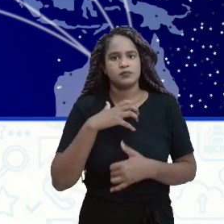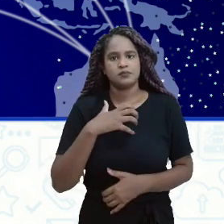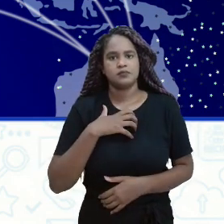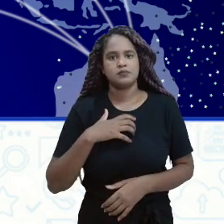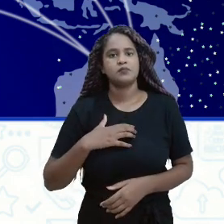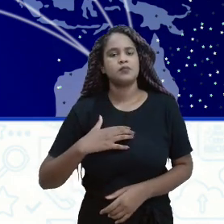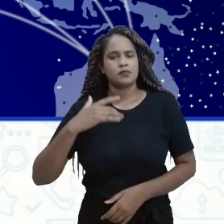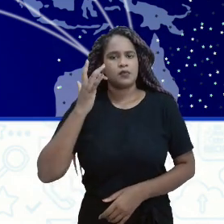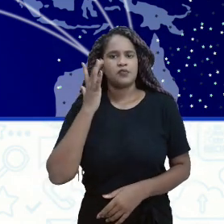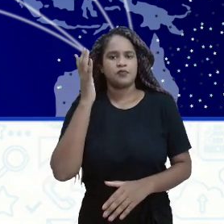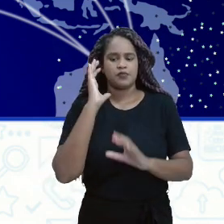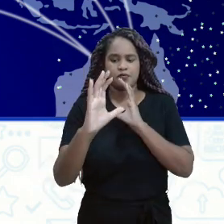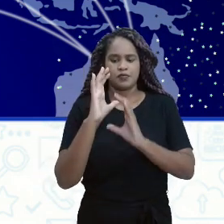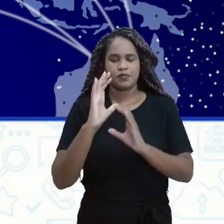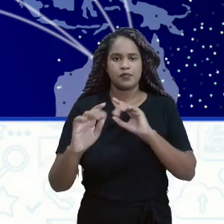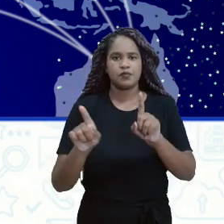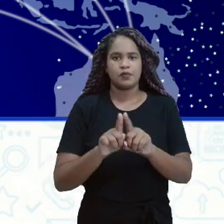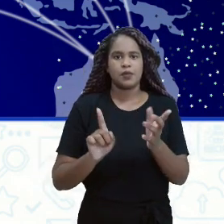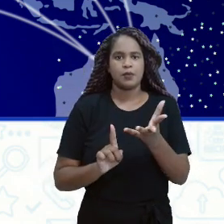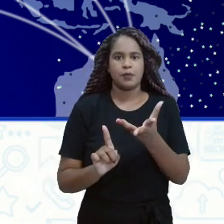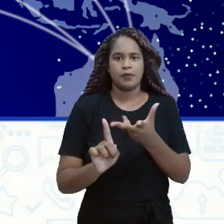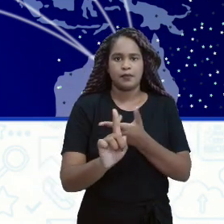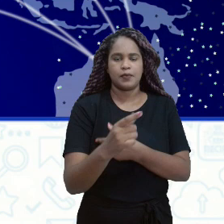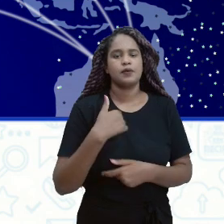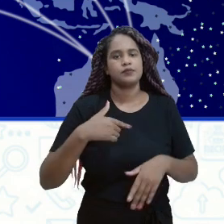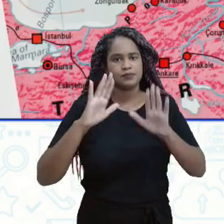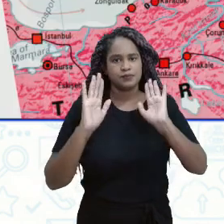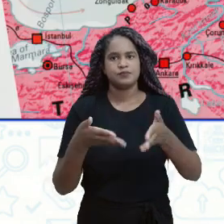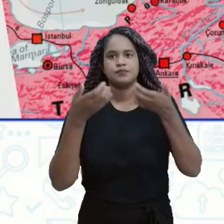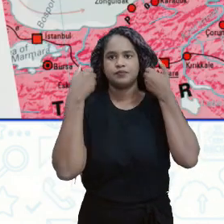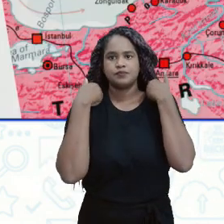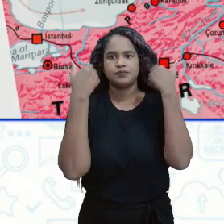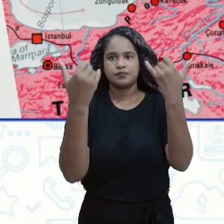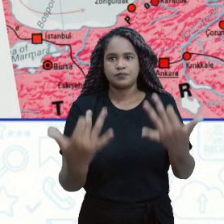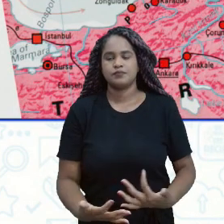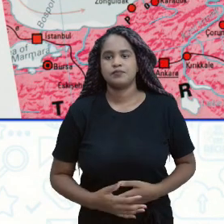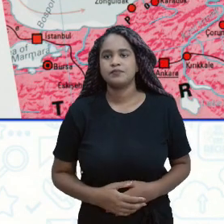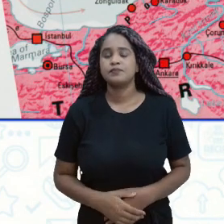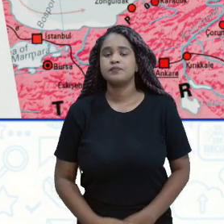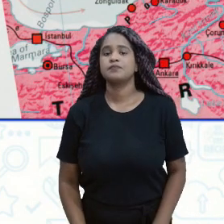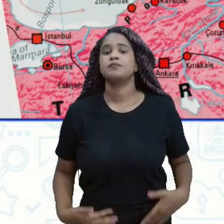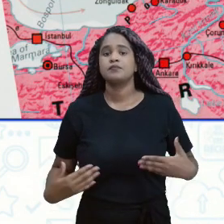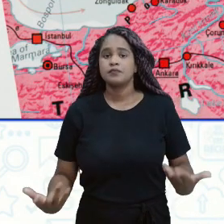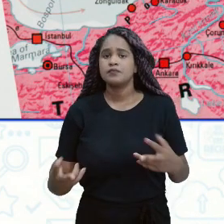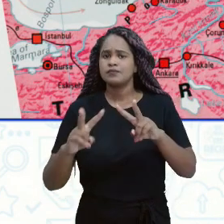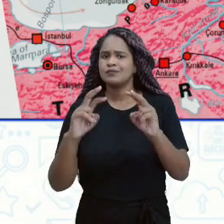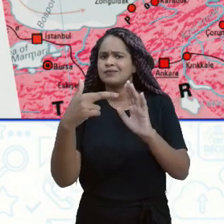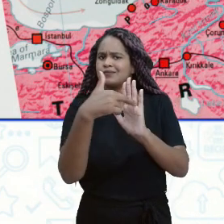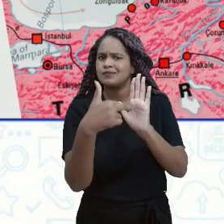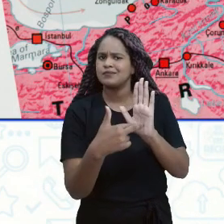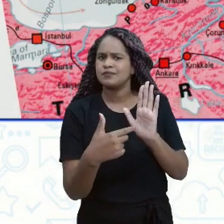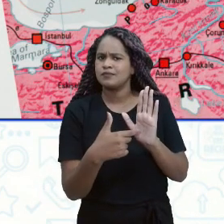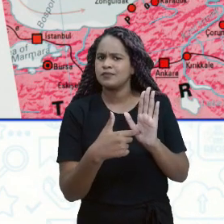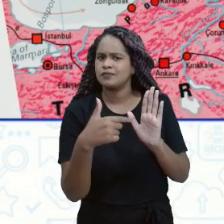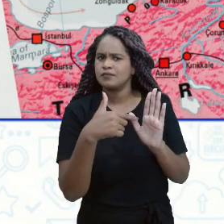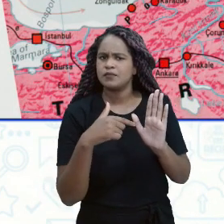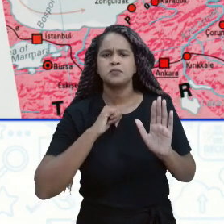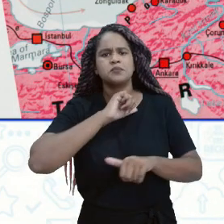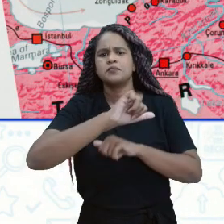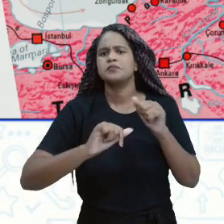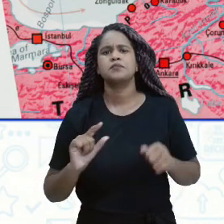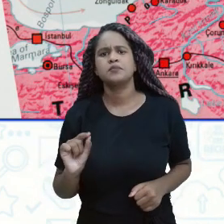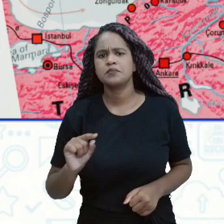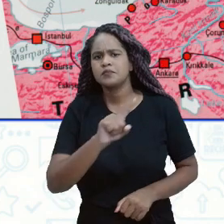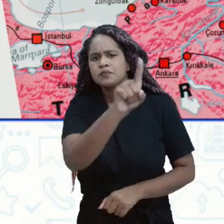facilitar a comunicação entre esses indivíduos, é tudo isso que eu estava explicando aqui para vocês. E sobre as regras, minha gente, o que é que mudou